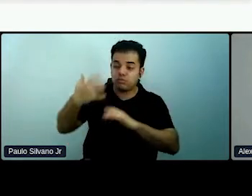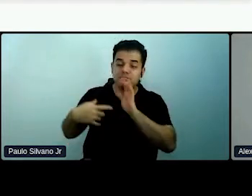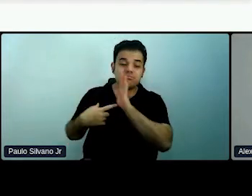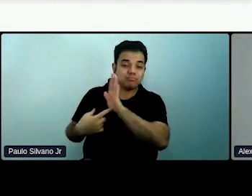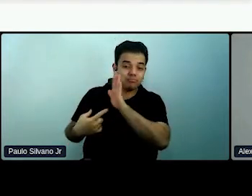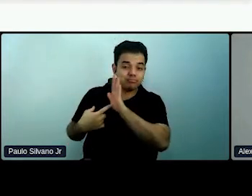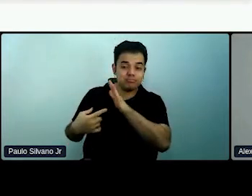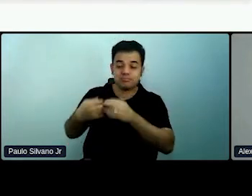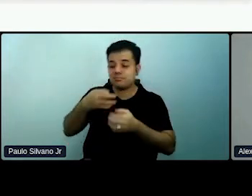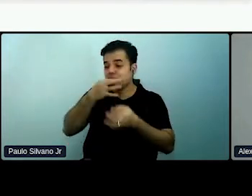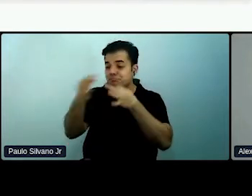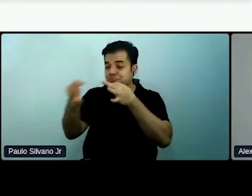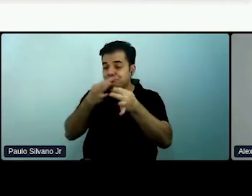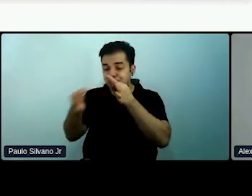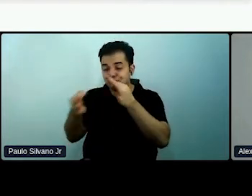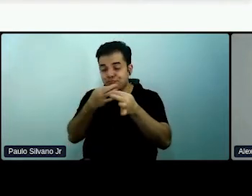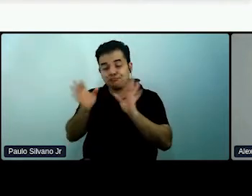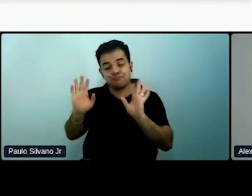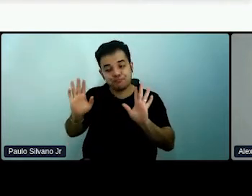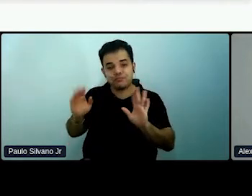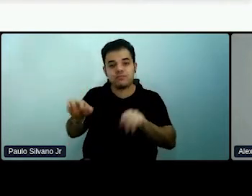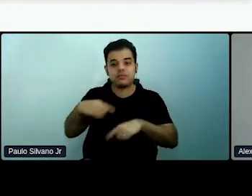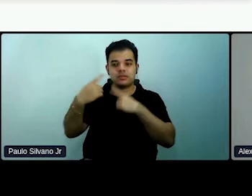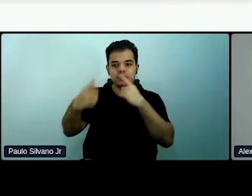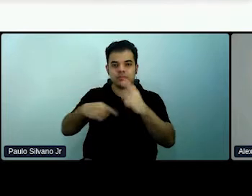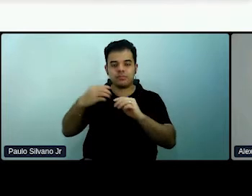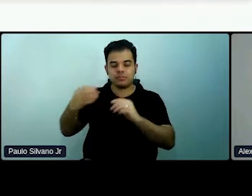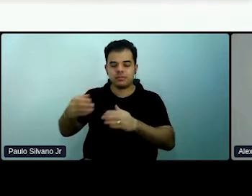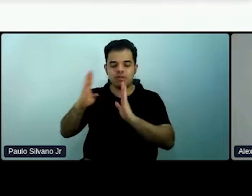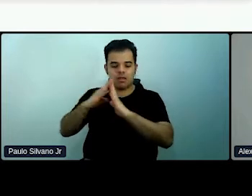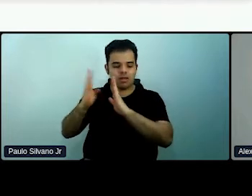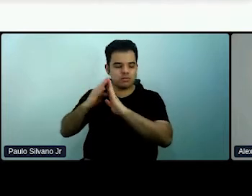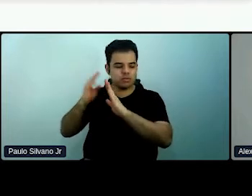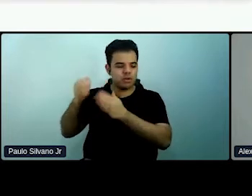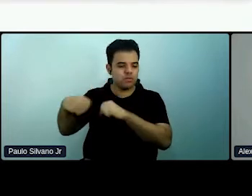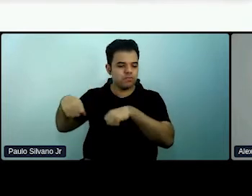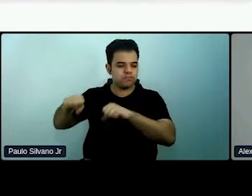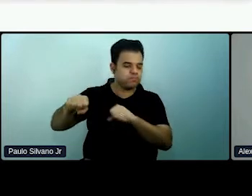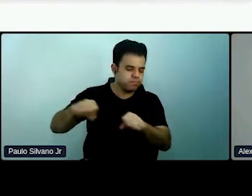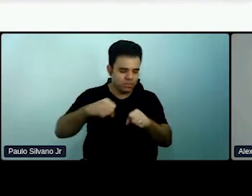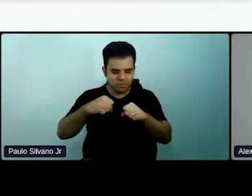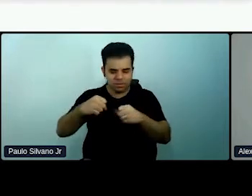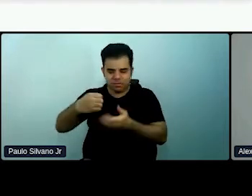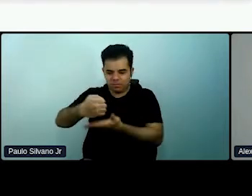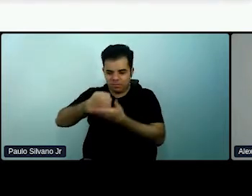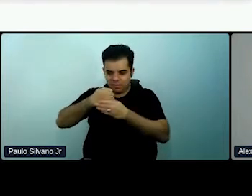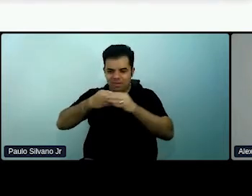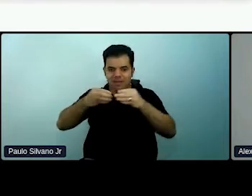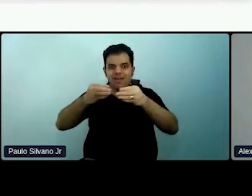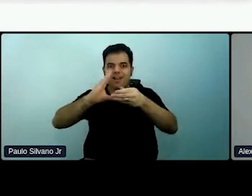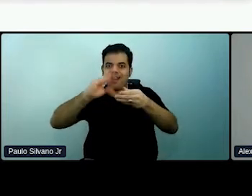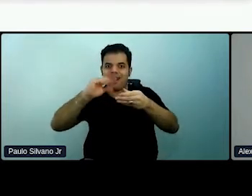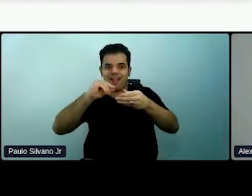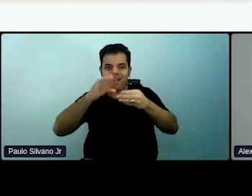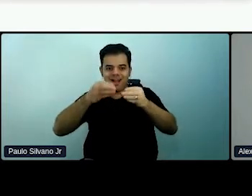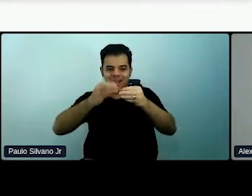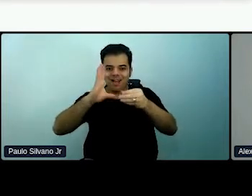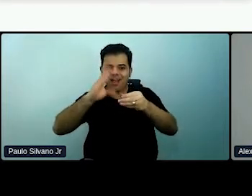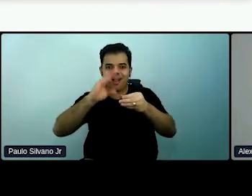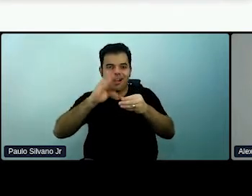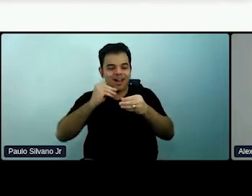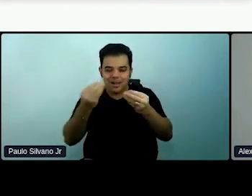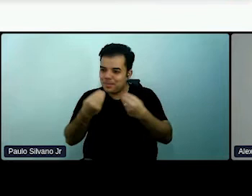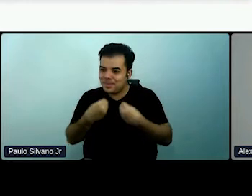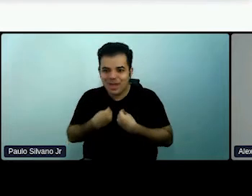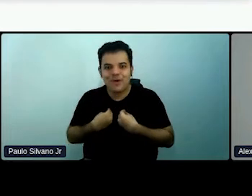como seria bacana. E aí, belo dia, eu recebo na minha casa uma Alexa. E aí agora eu consegui, finalmente, né,